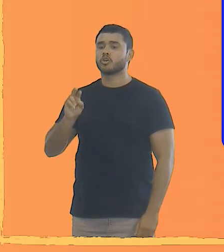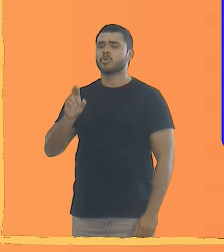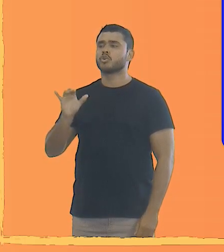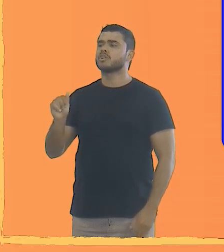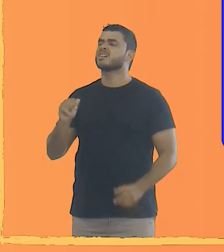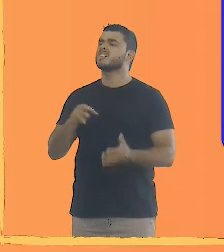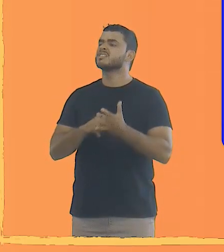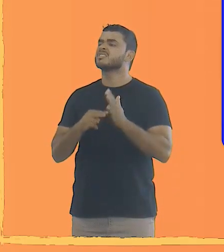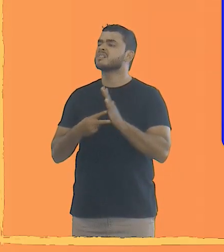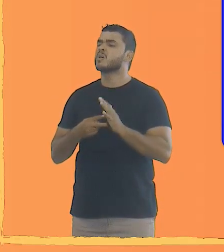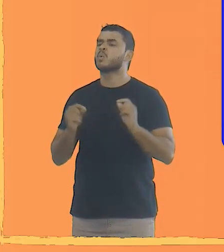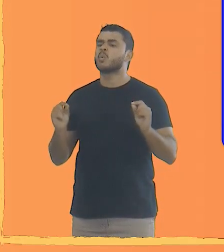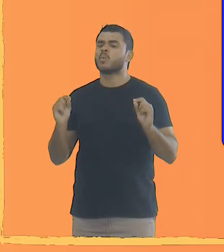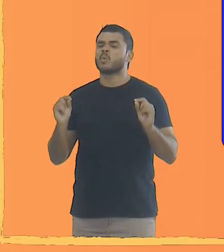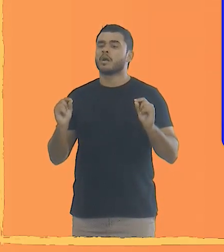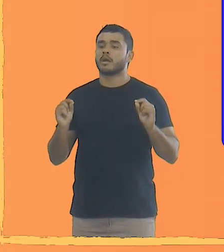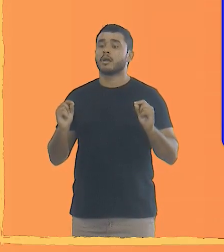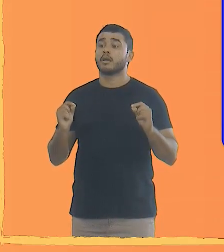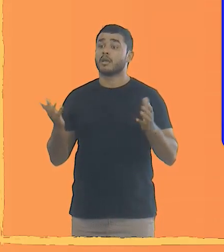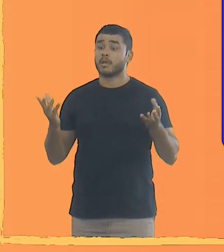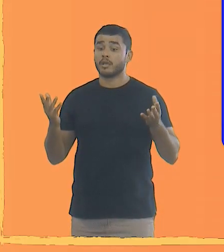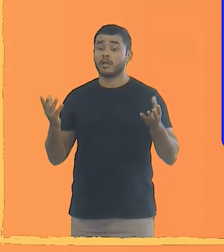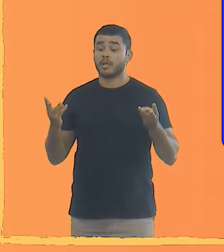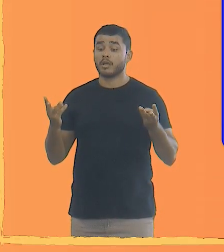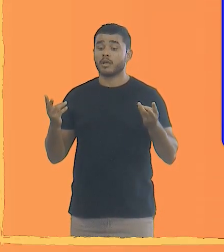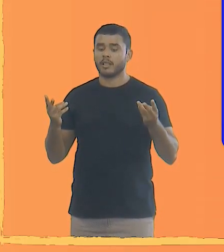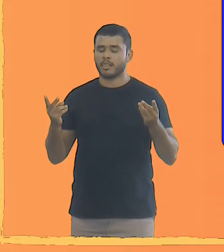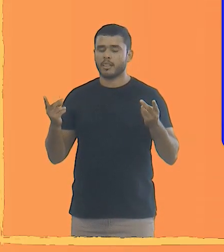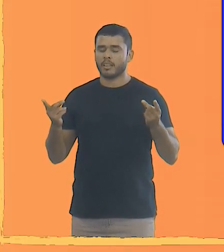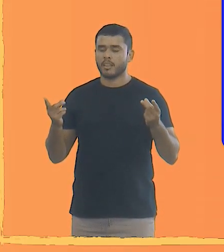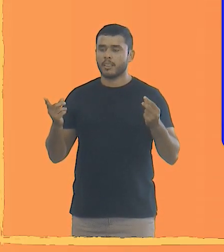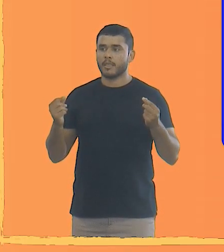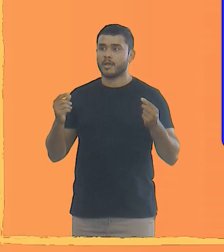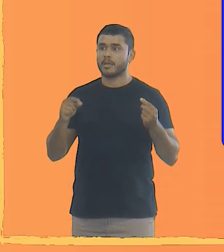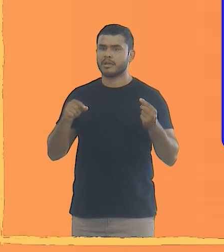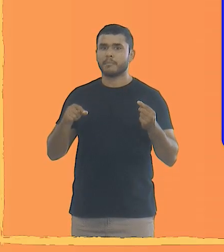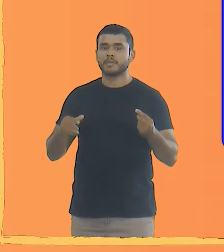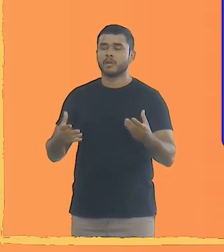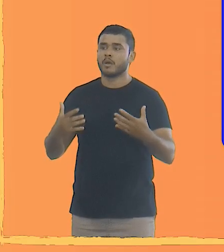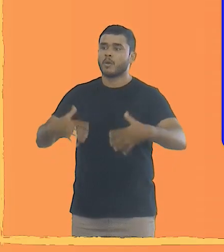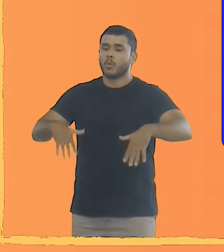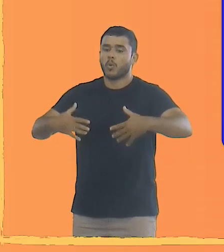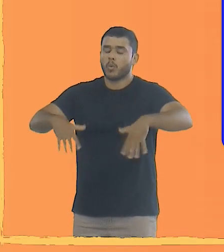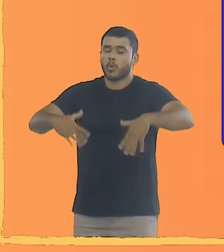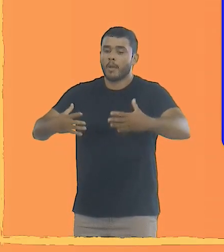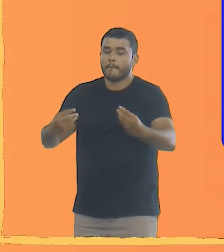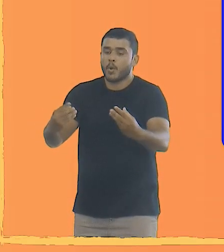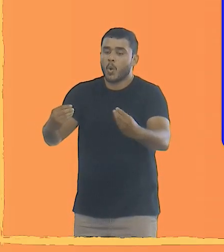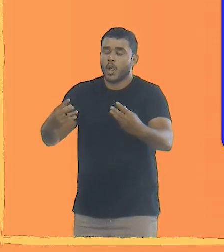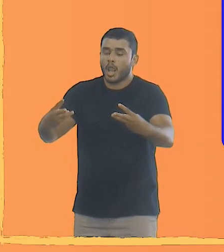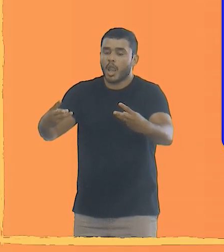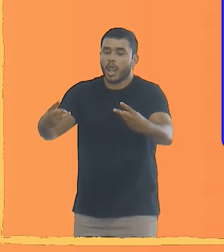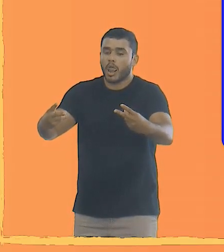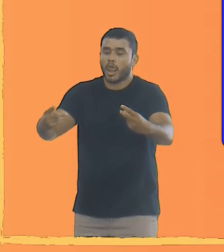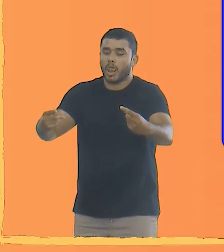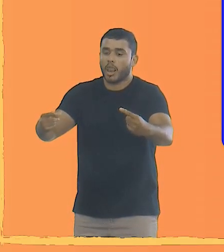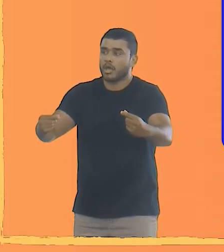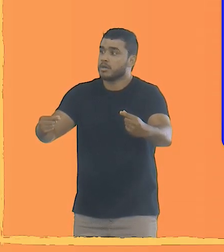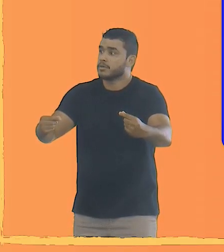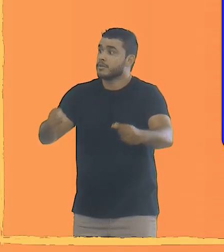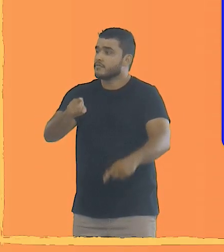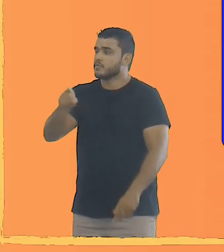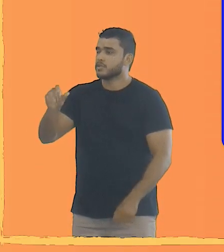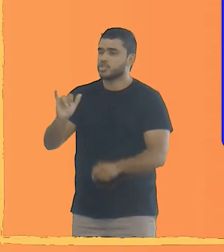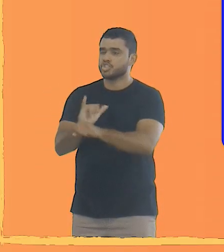na sua cabeça é a ideia de uma caixa de ferramentas. Dentro dessa caixa de ferramentas, existem